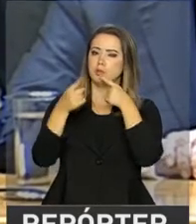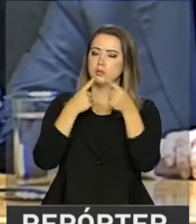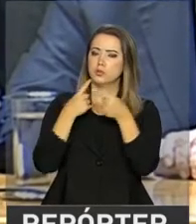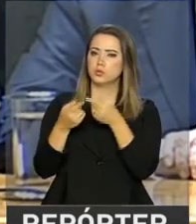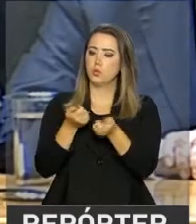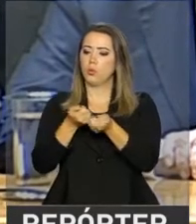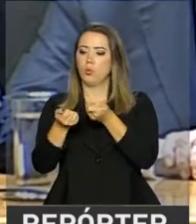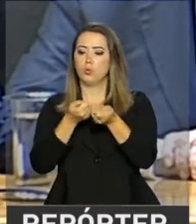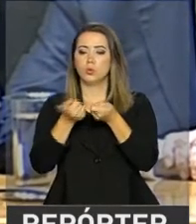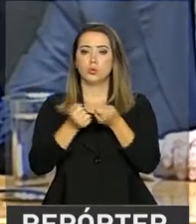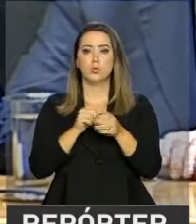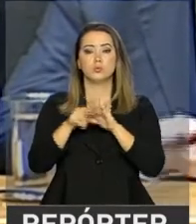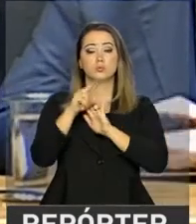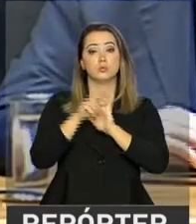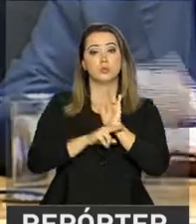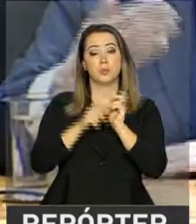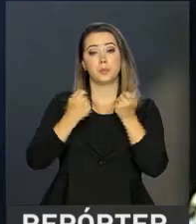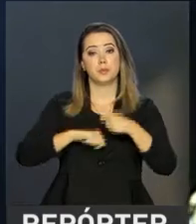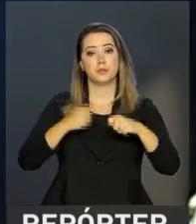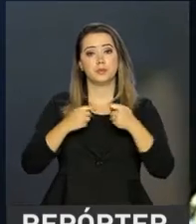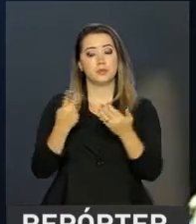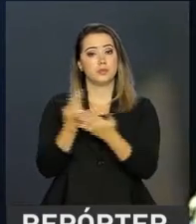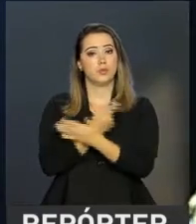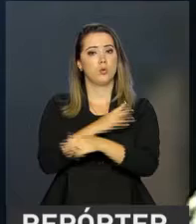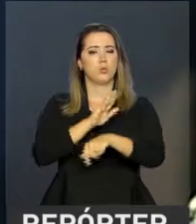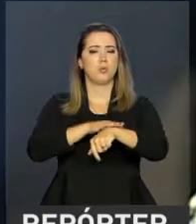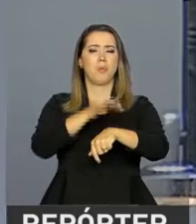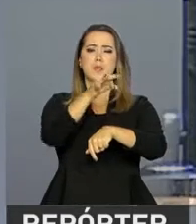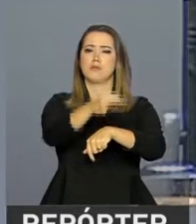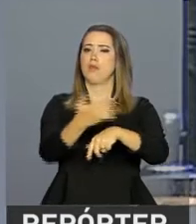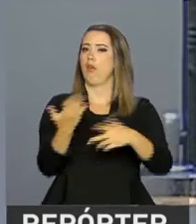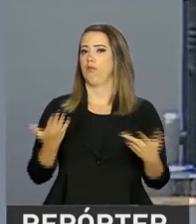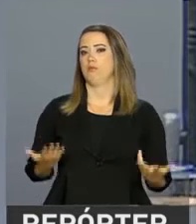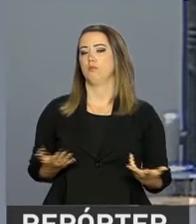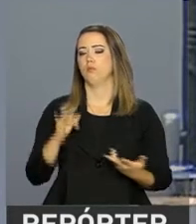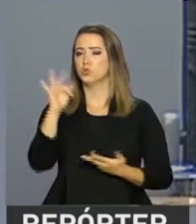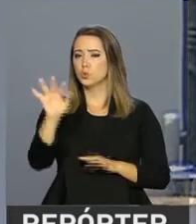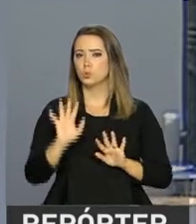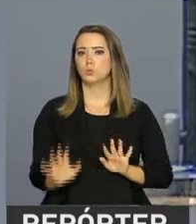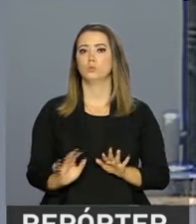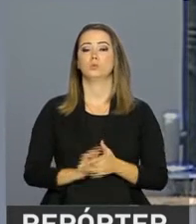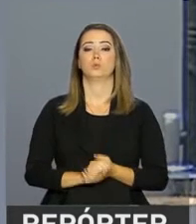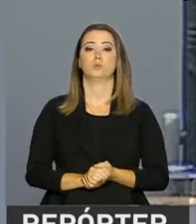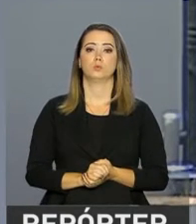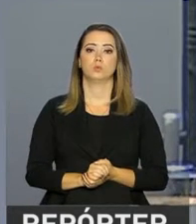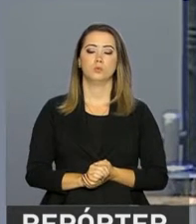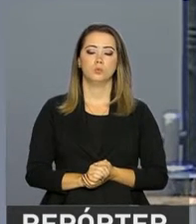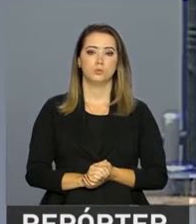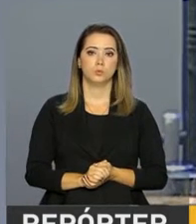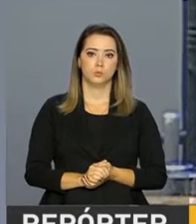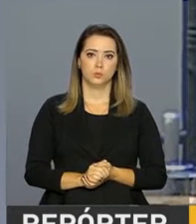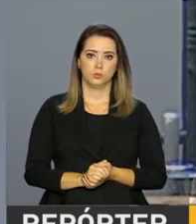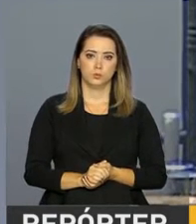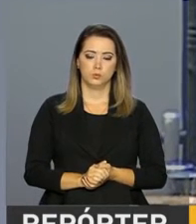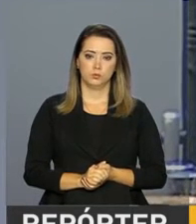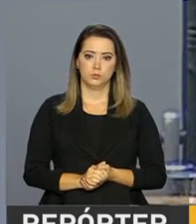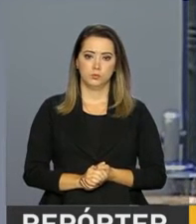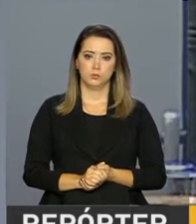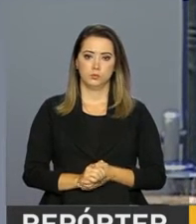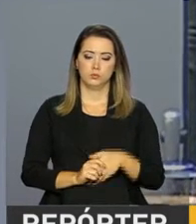ajustes na norma deve ser feita no momento adequado nós opinião de que